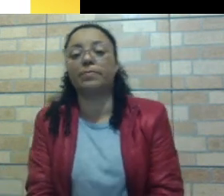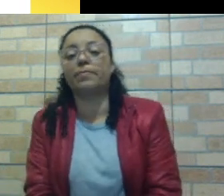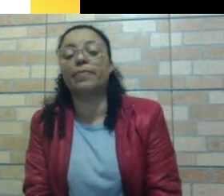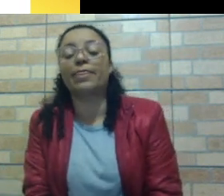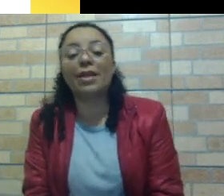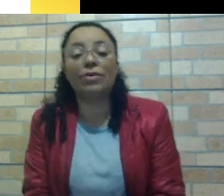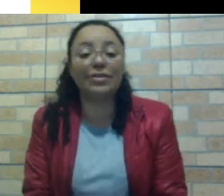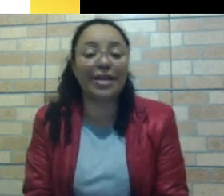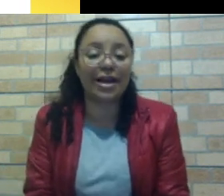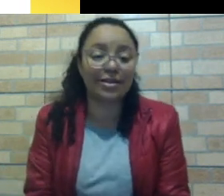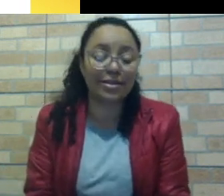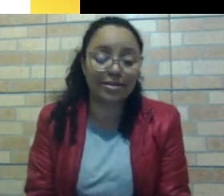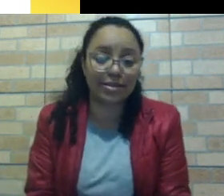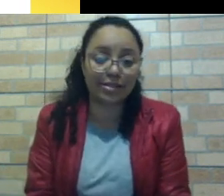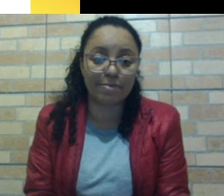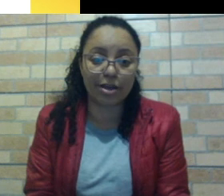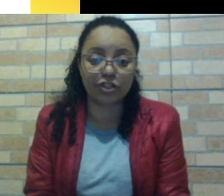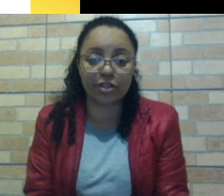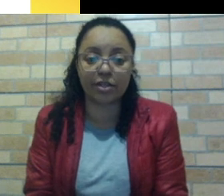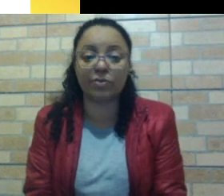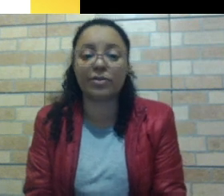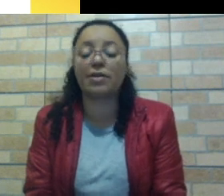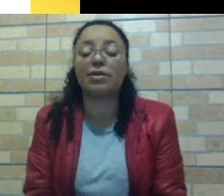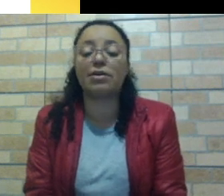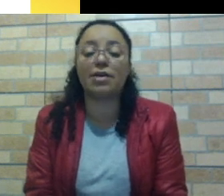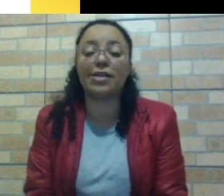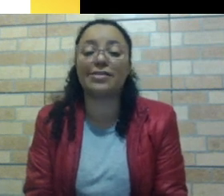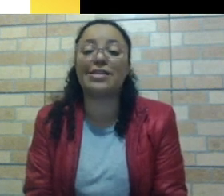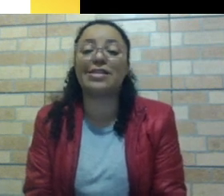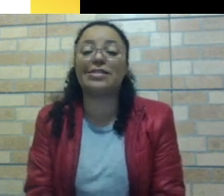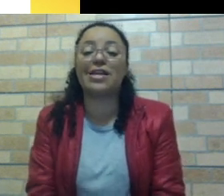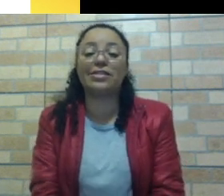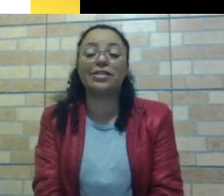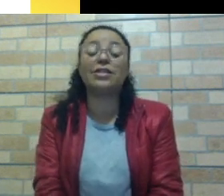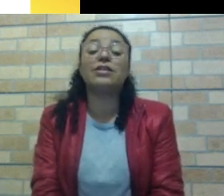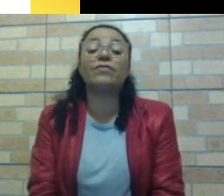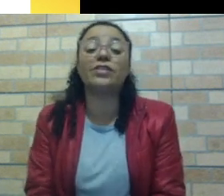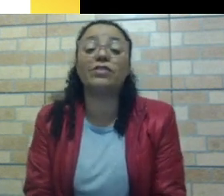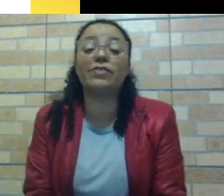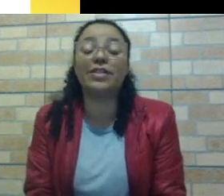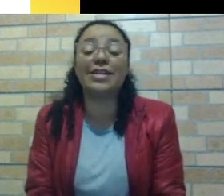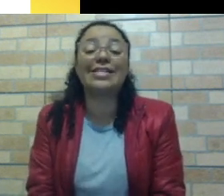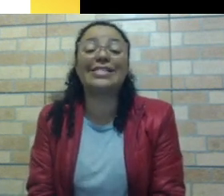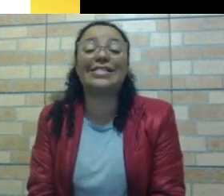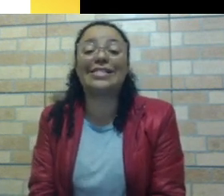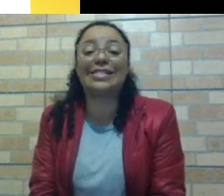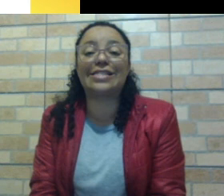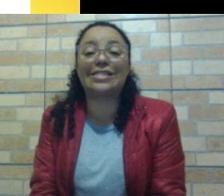Próximo. Aqui, nessa imagem que tem um T, S, S, S, vocês vão fazer